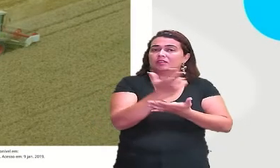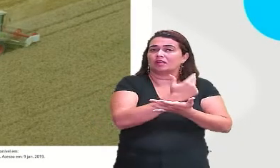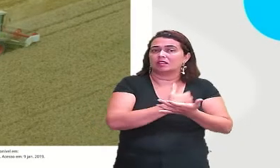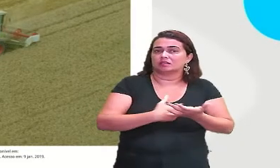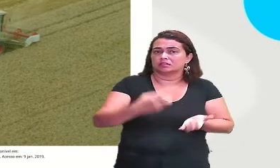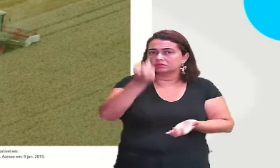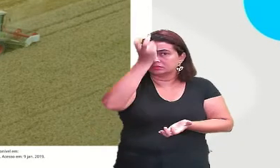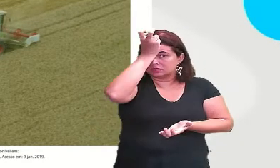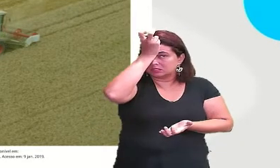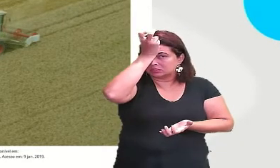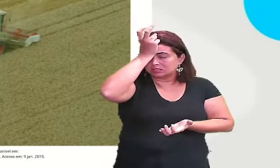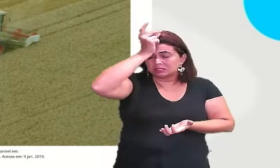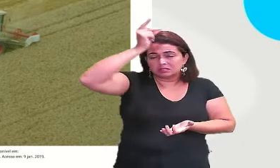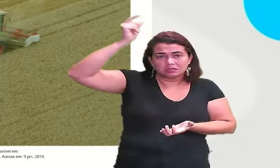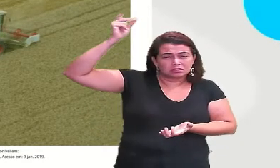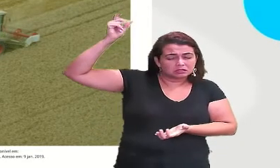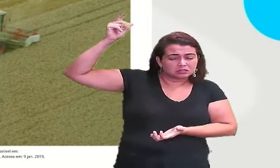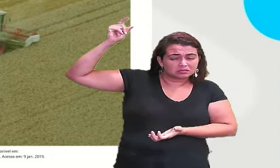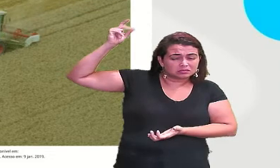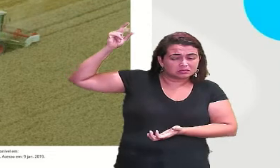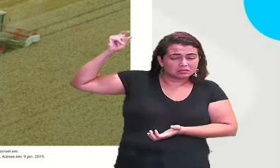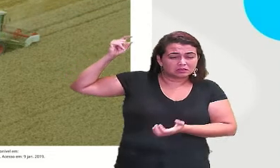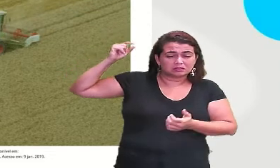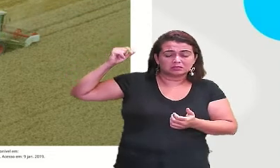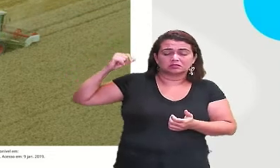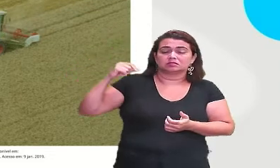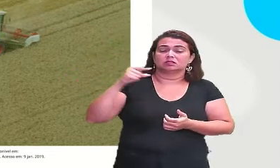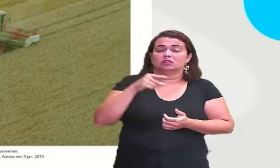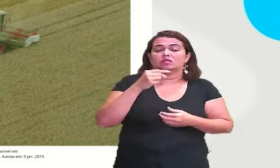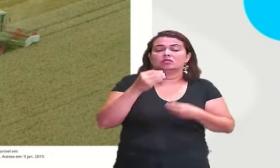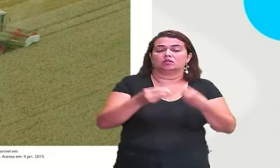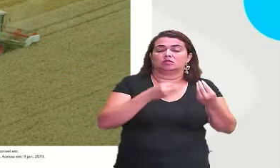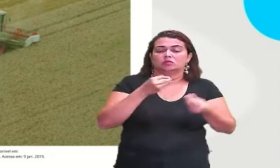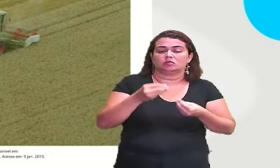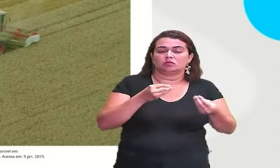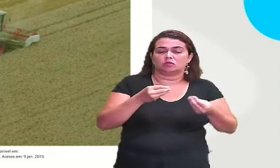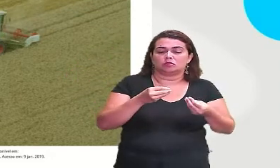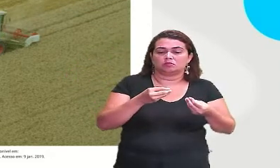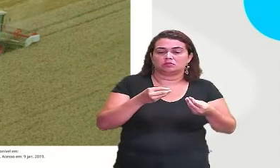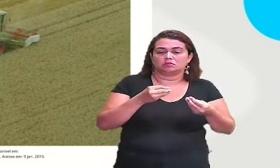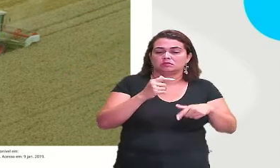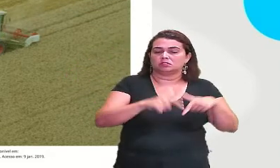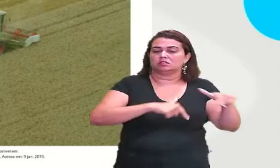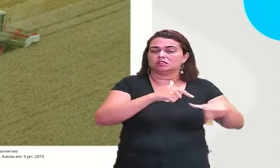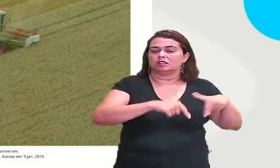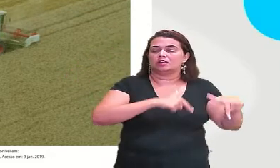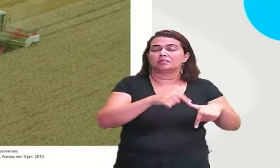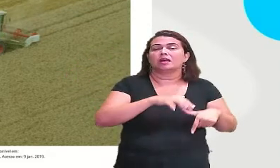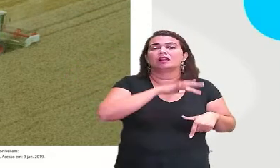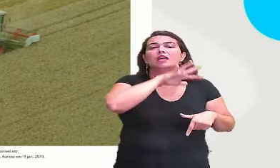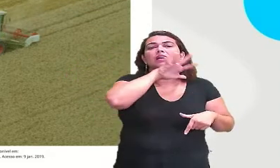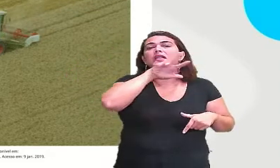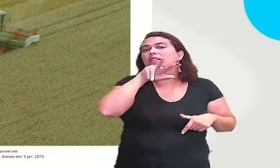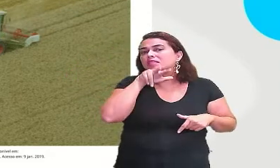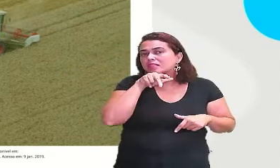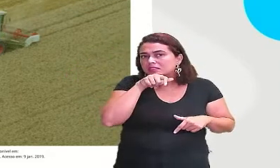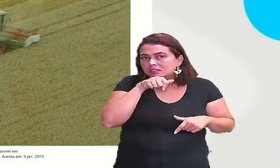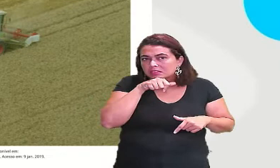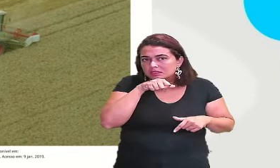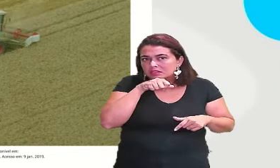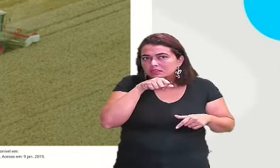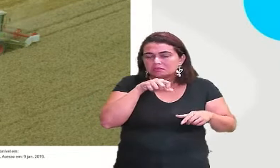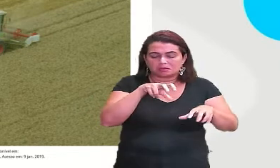egípcio muito antigo mesmo. E olha como era feito o cultivo. Tinha lá os animais, né, carregando